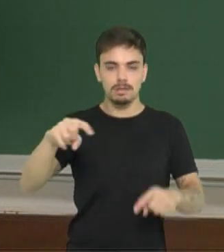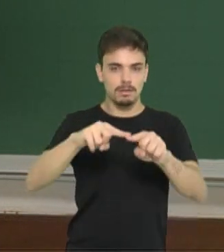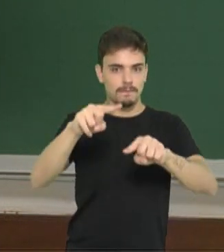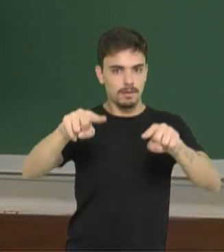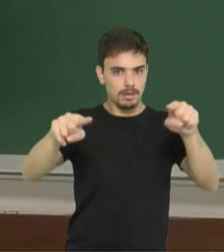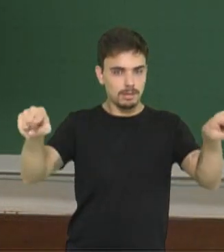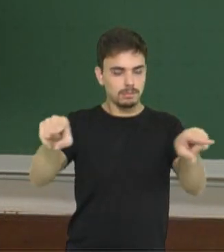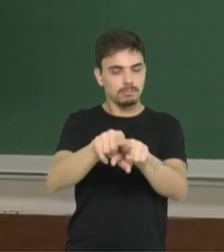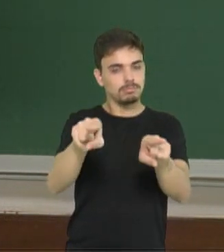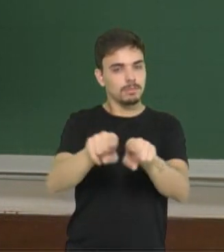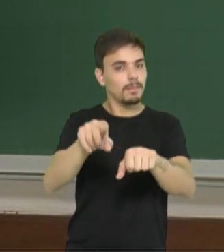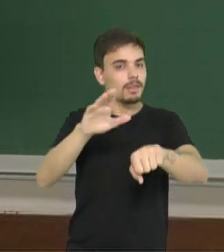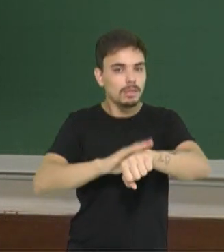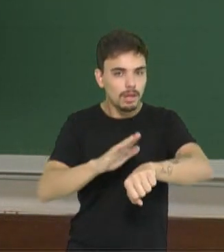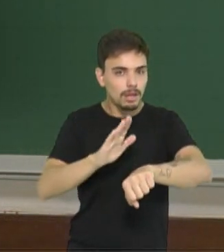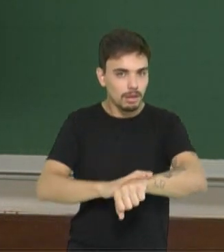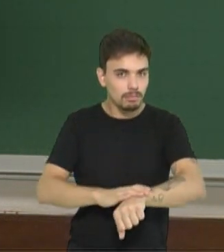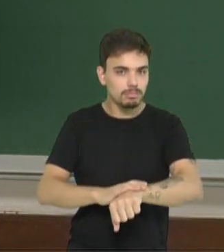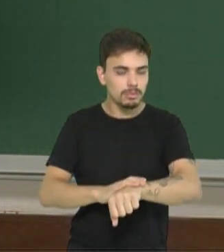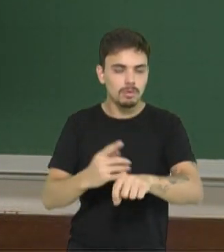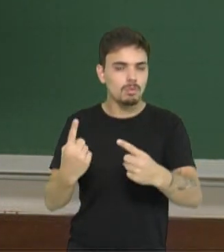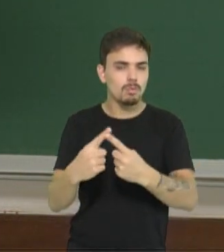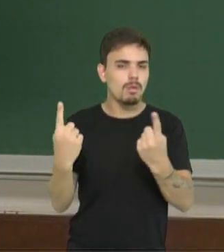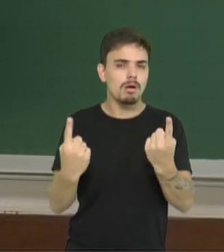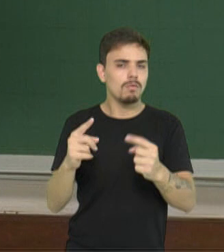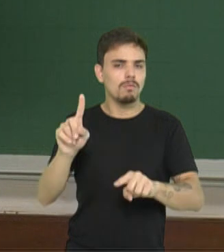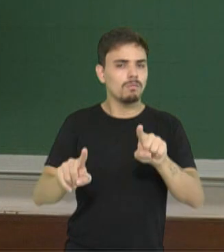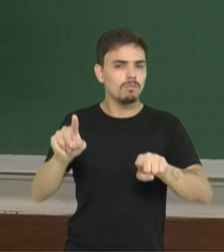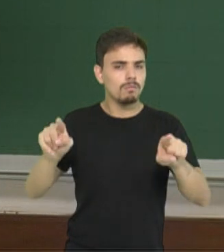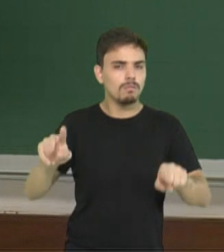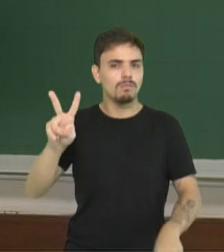tempo. Qual foi a variação de velocidade dele?